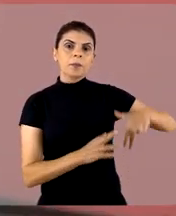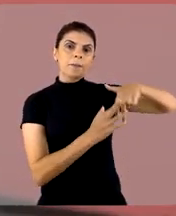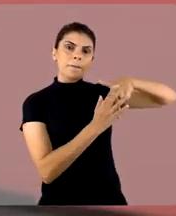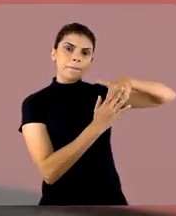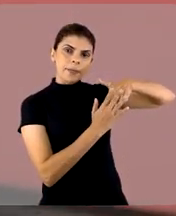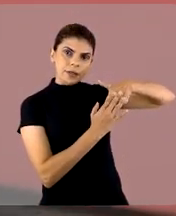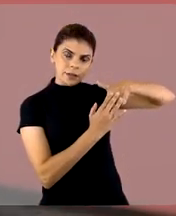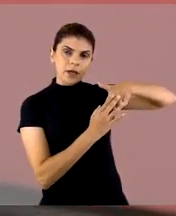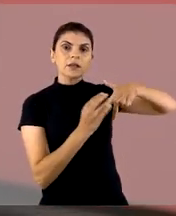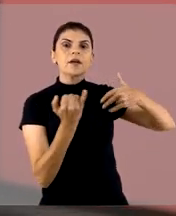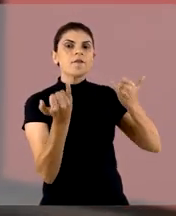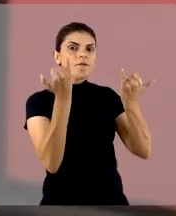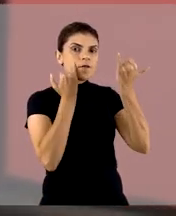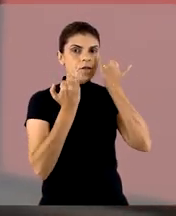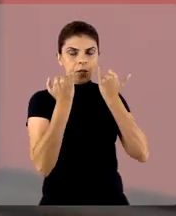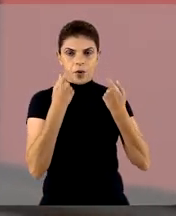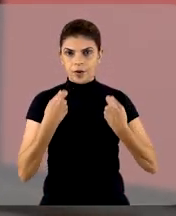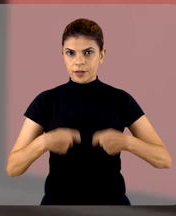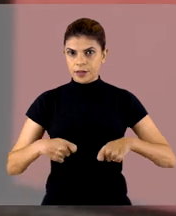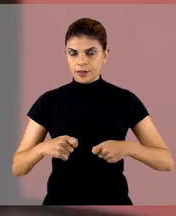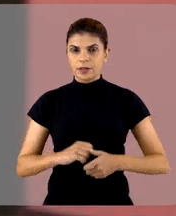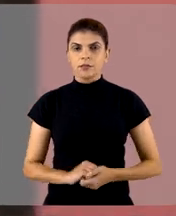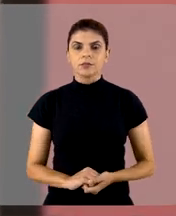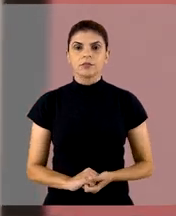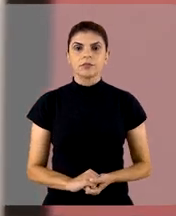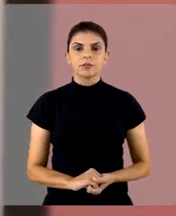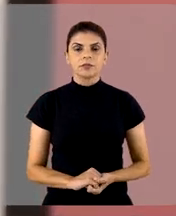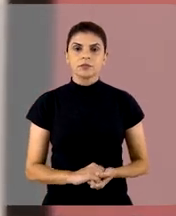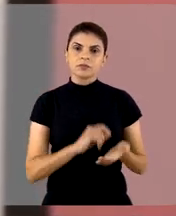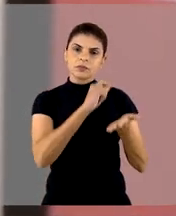e outras informações necessárias.